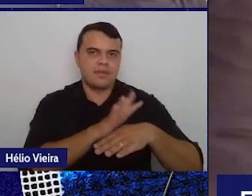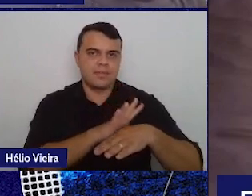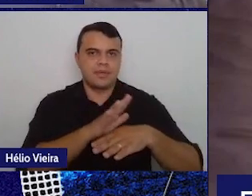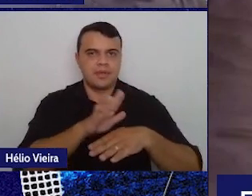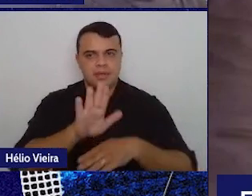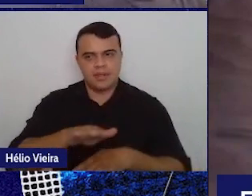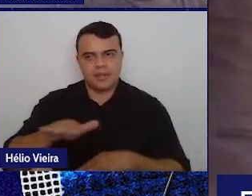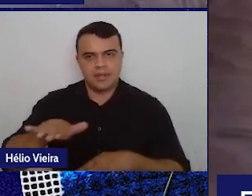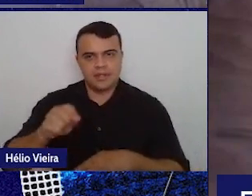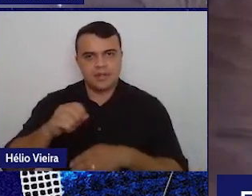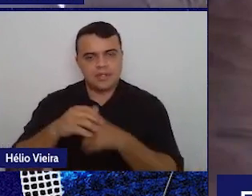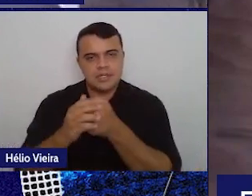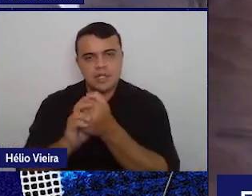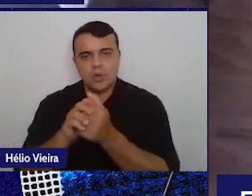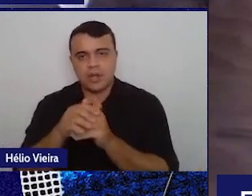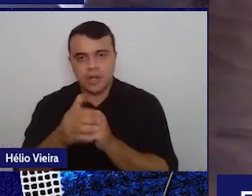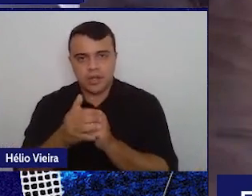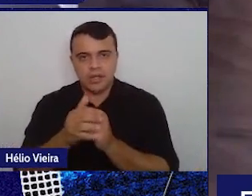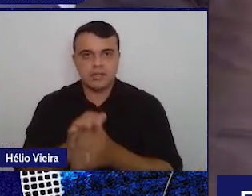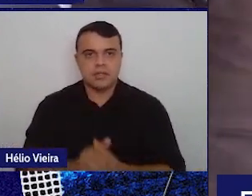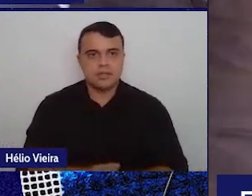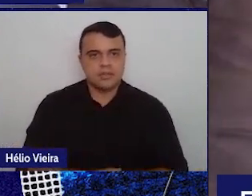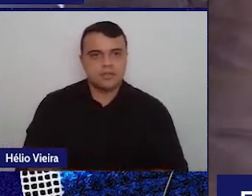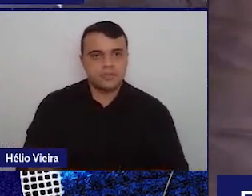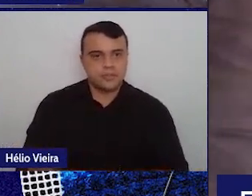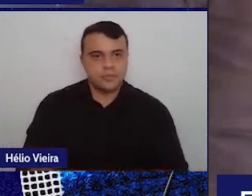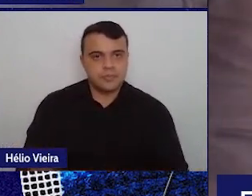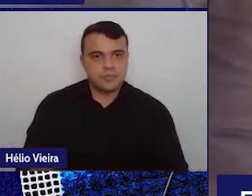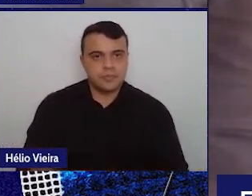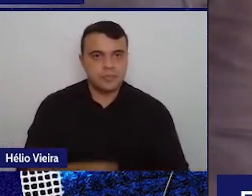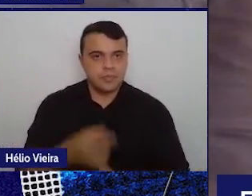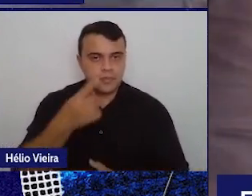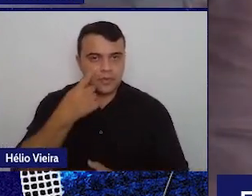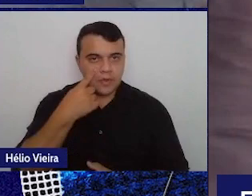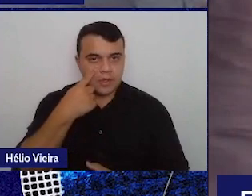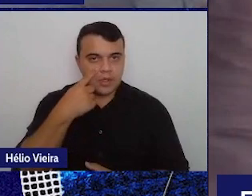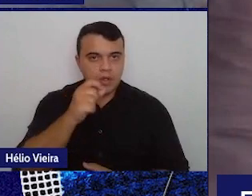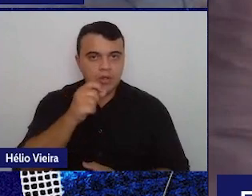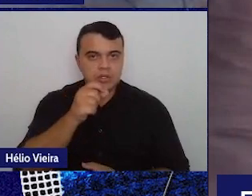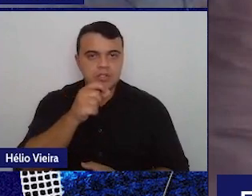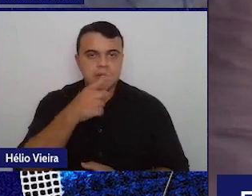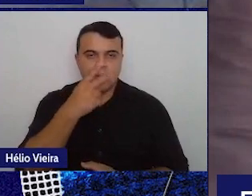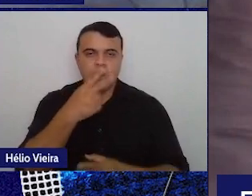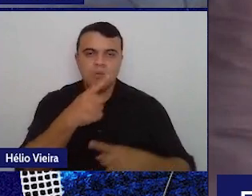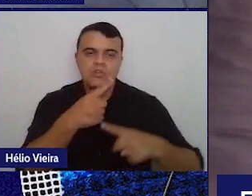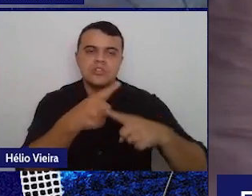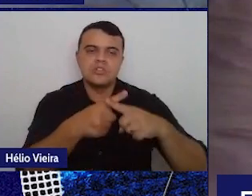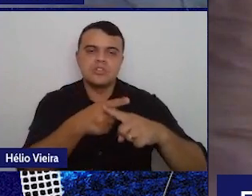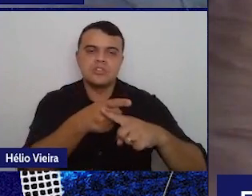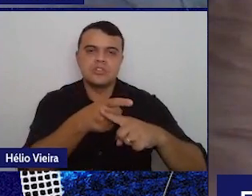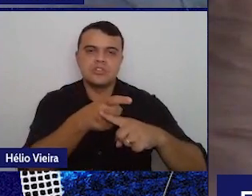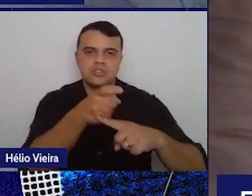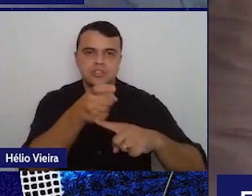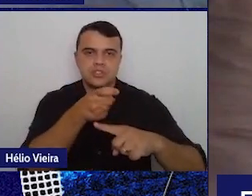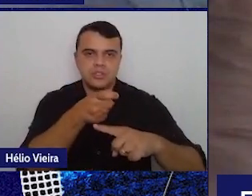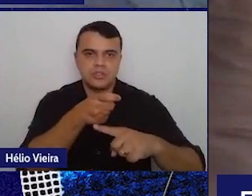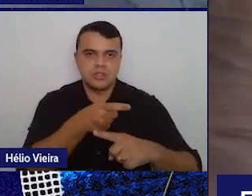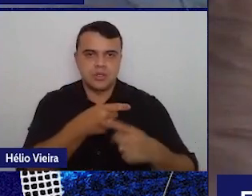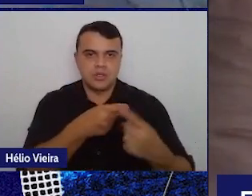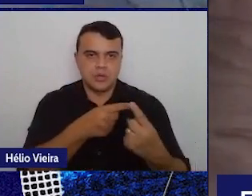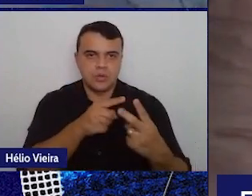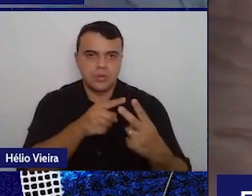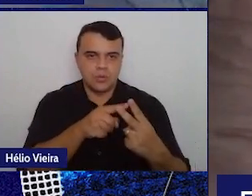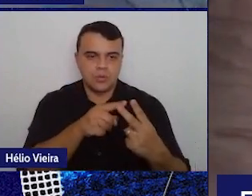ficar muito agoniadas. Aí eu vou fazer um xizinho. Então, ó, 1,